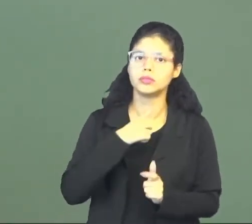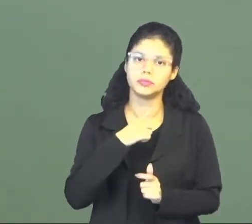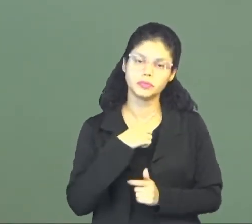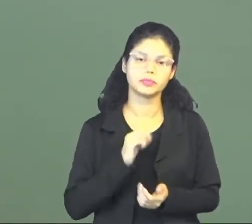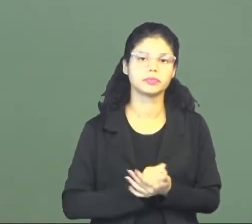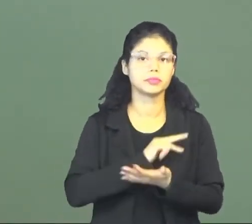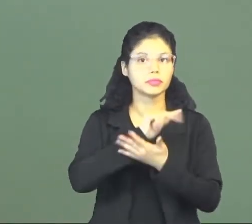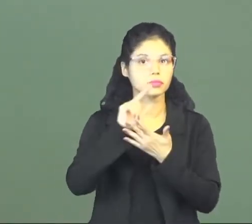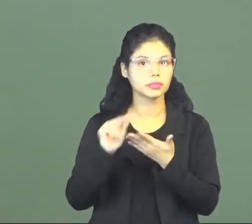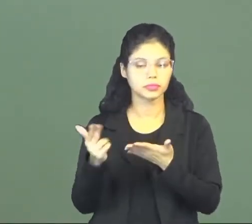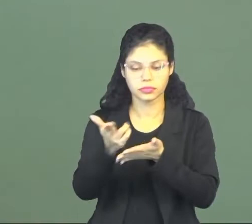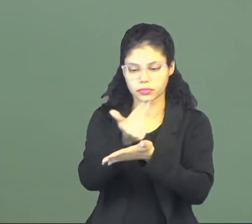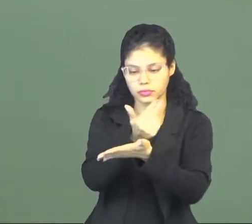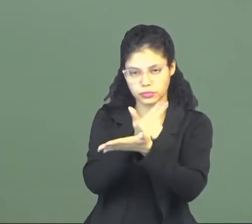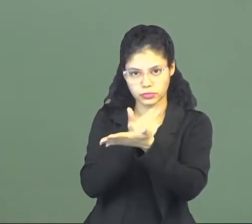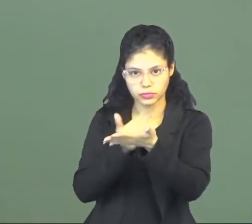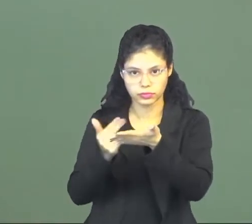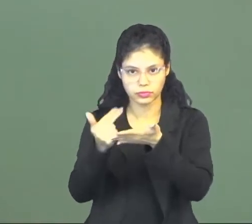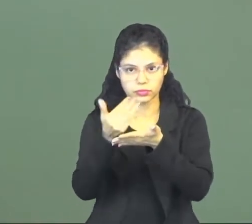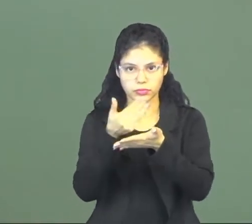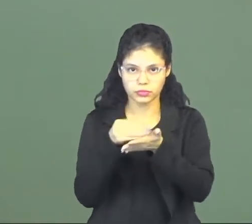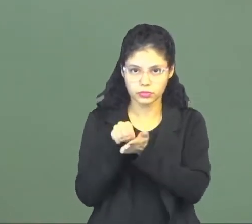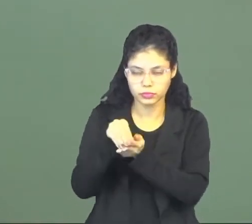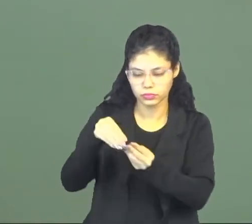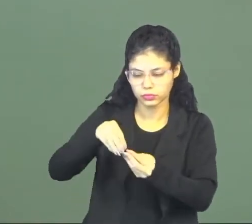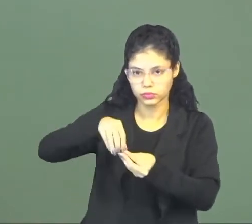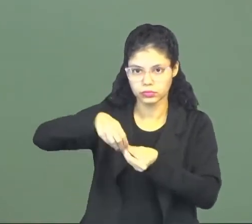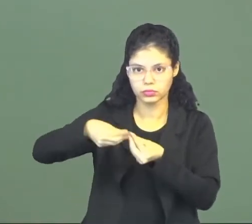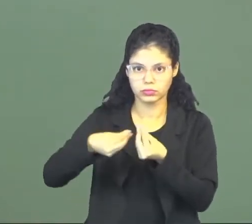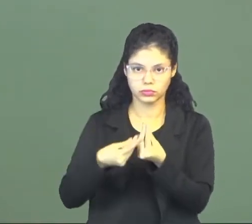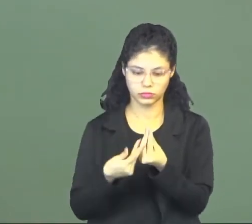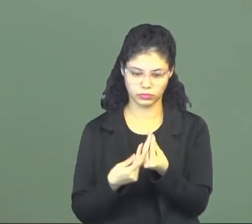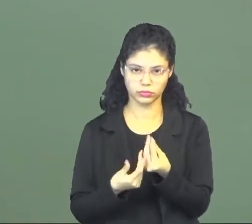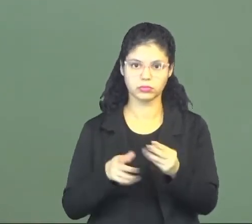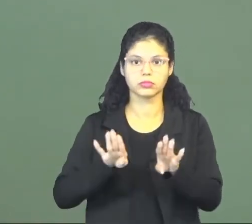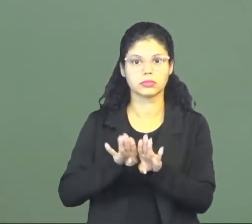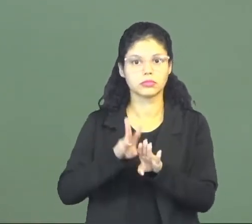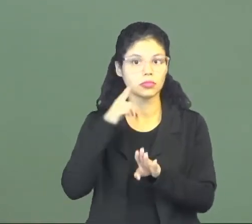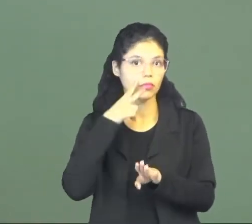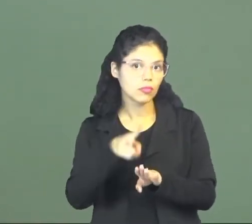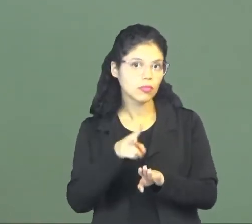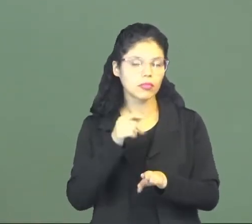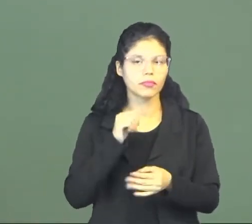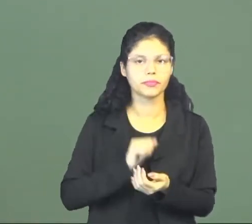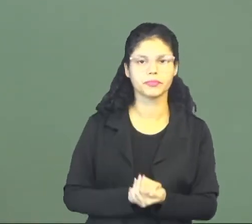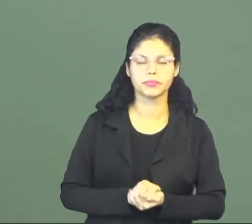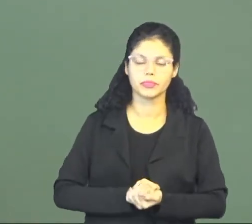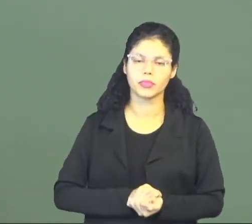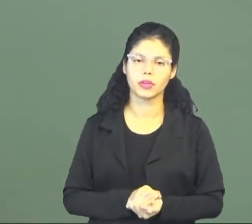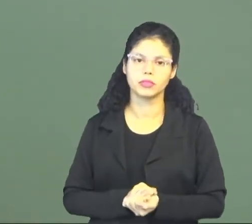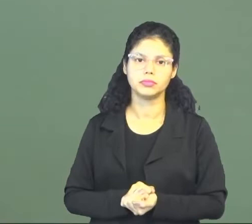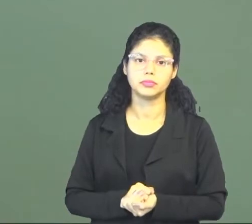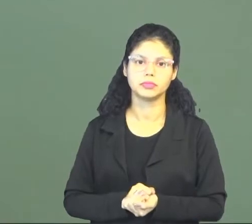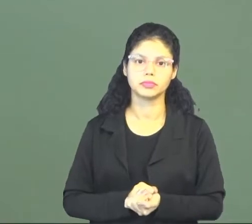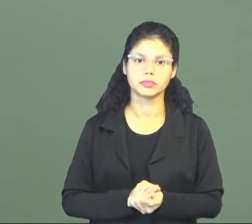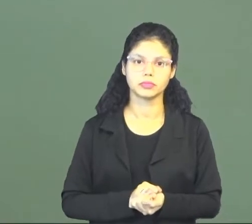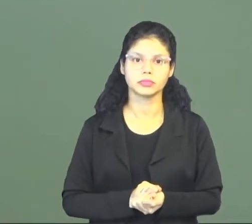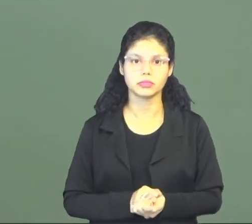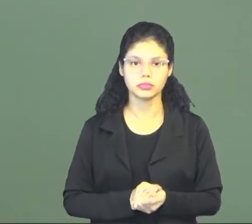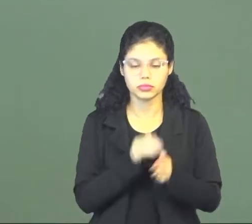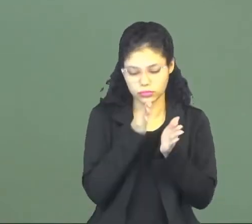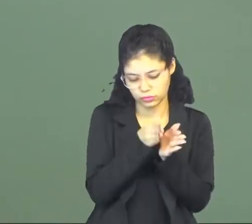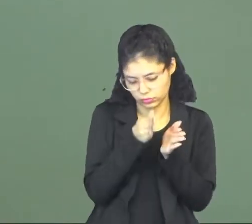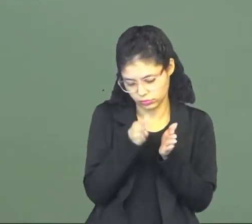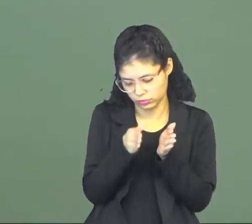aí vários desenhos, certo? E aí nós colocamos